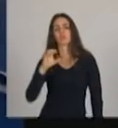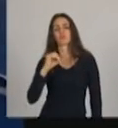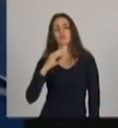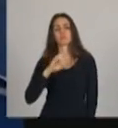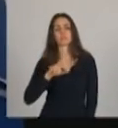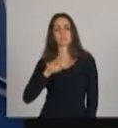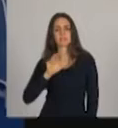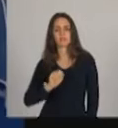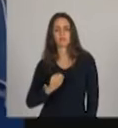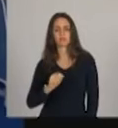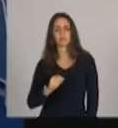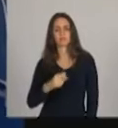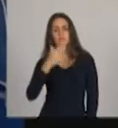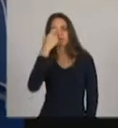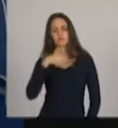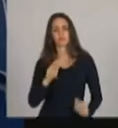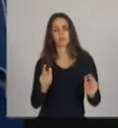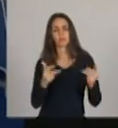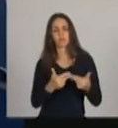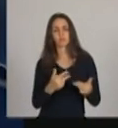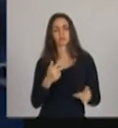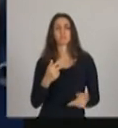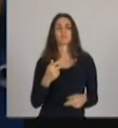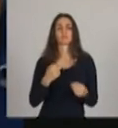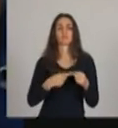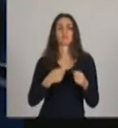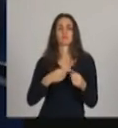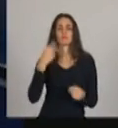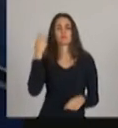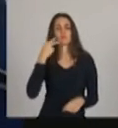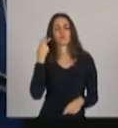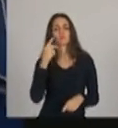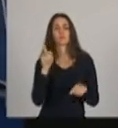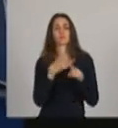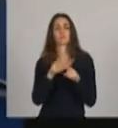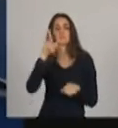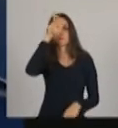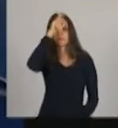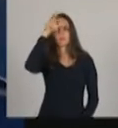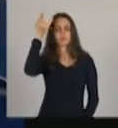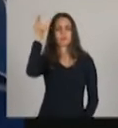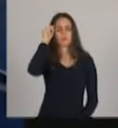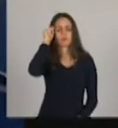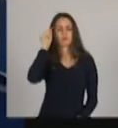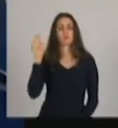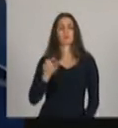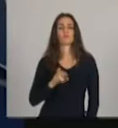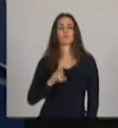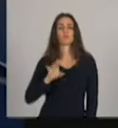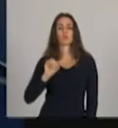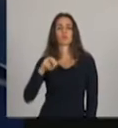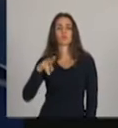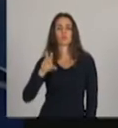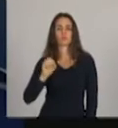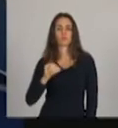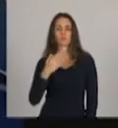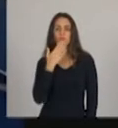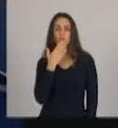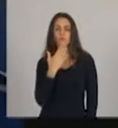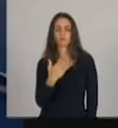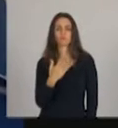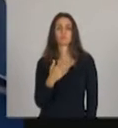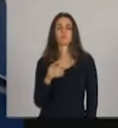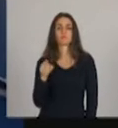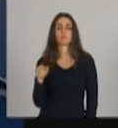Montecoli, em nome da Câmara Municipal de Vereadores e também do prefeito e do vice-prefeito de Rio Novo do Sul, em pedir